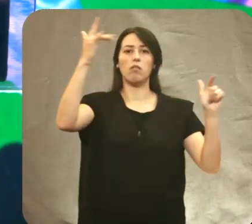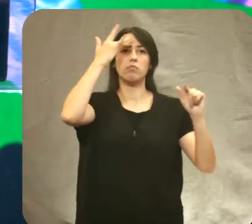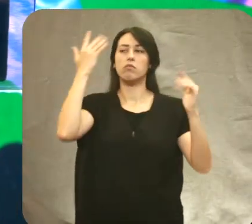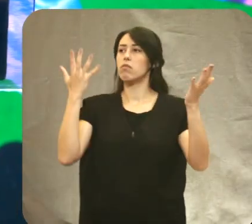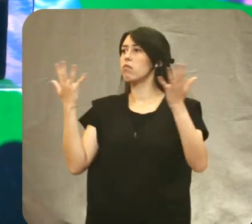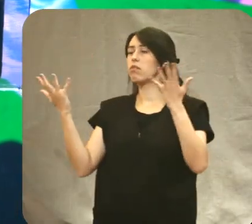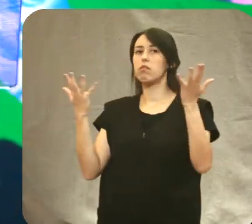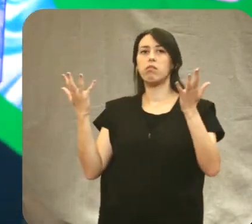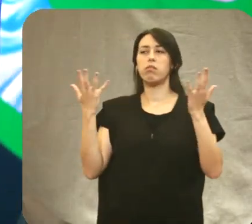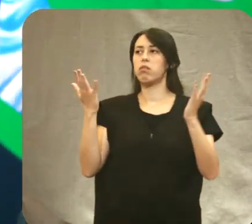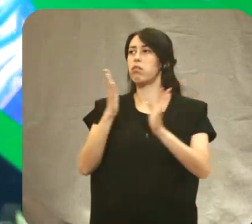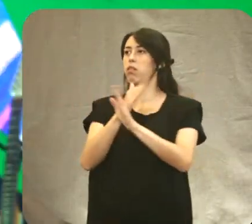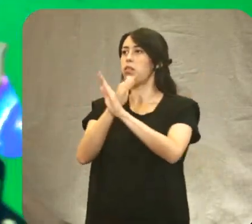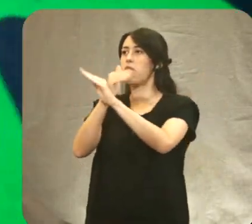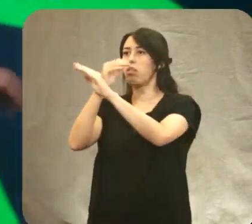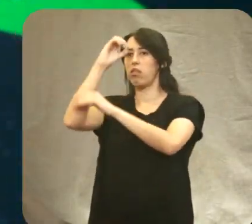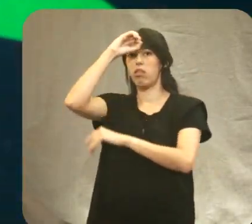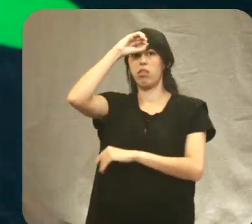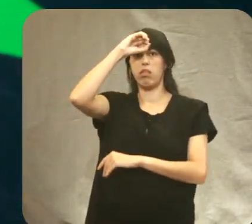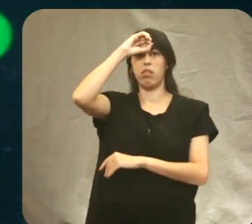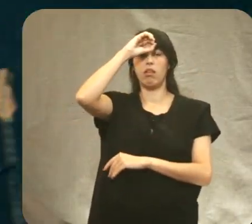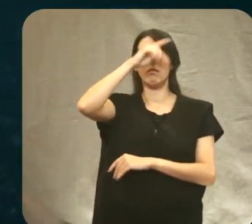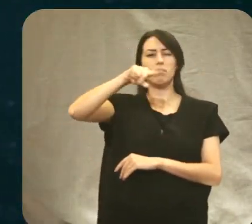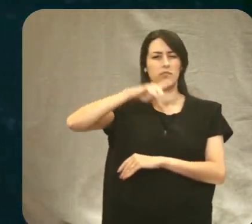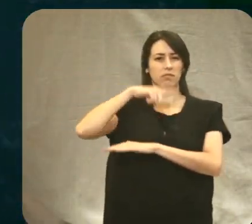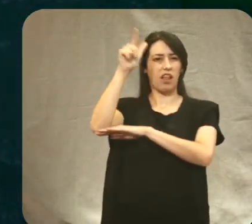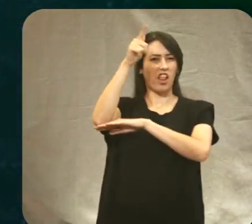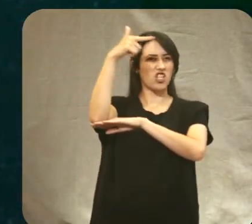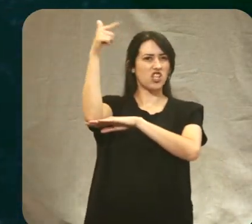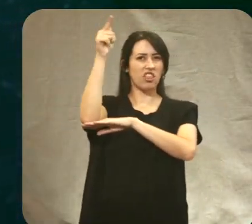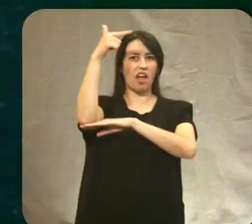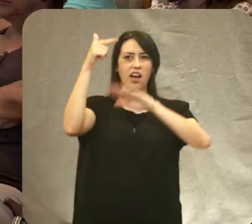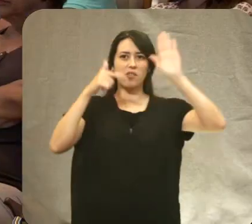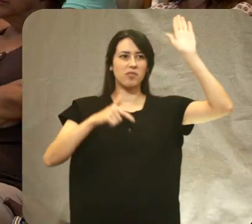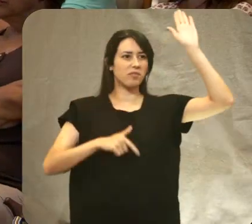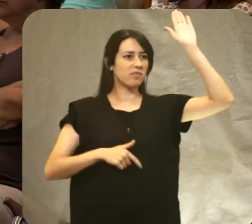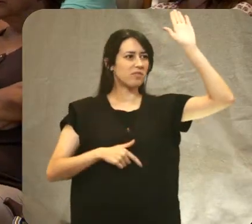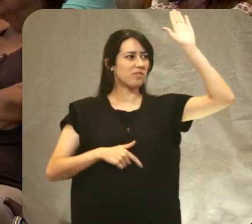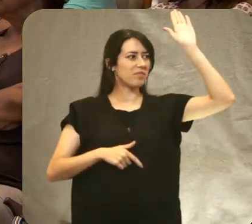algo que eu aprendi? Tem legendário aqui, deixa eu ver. AU?